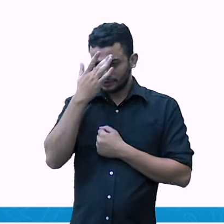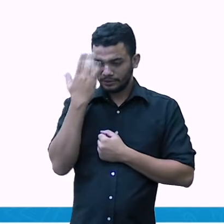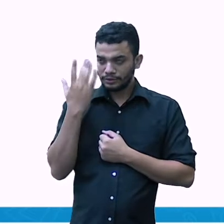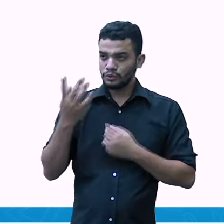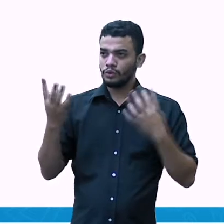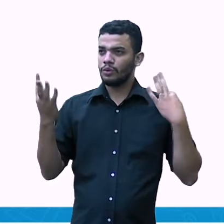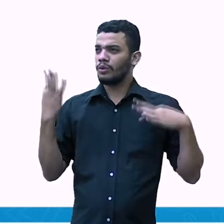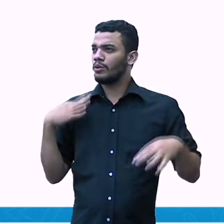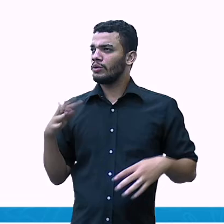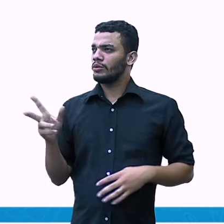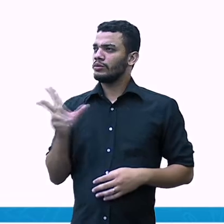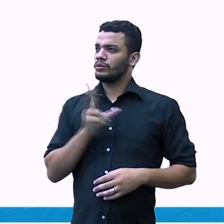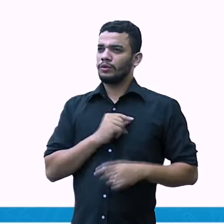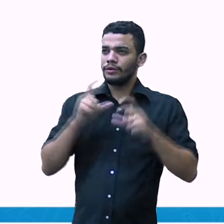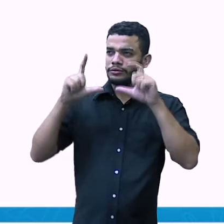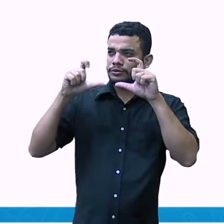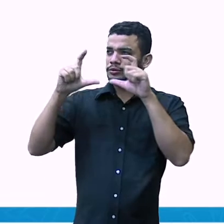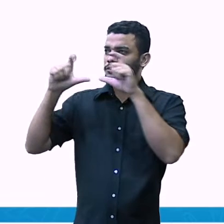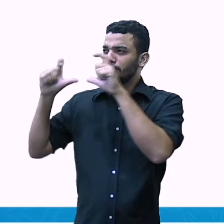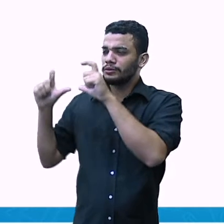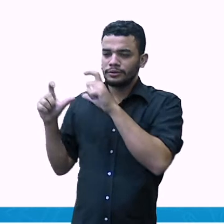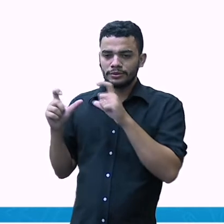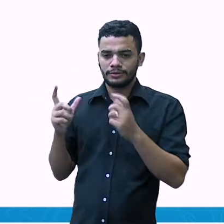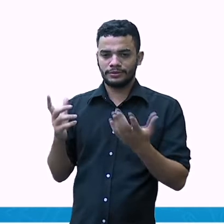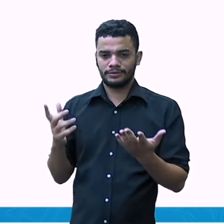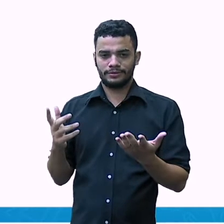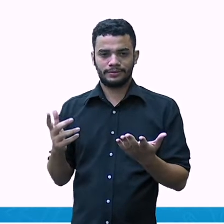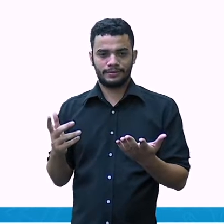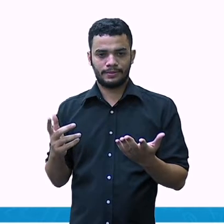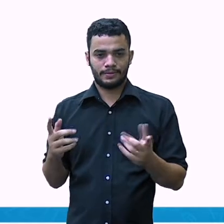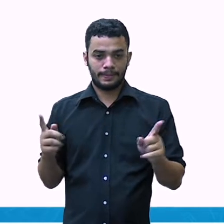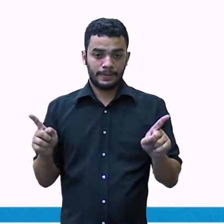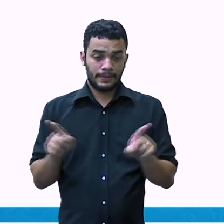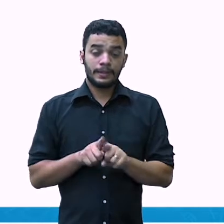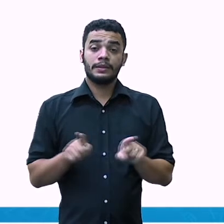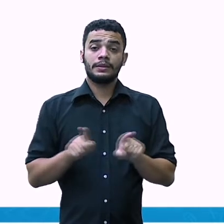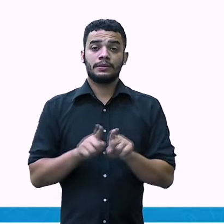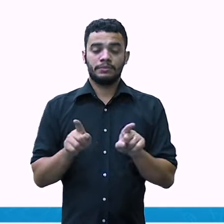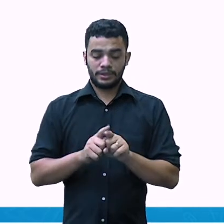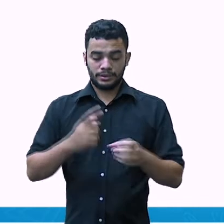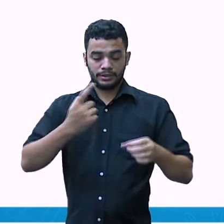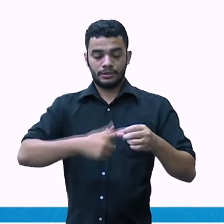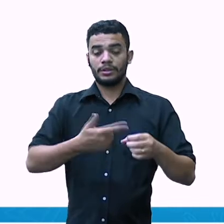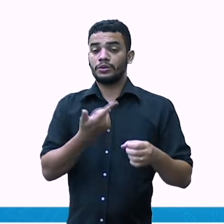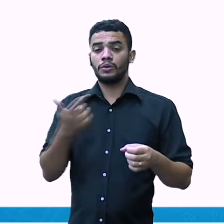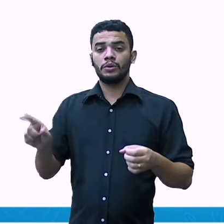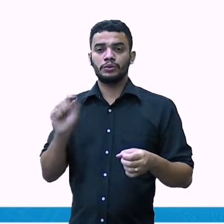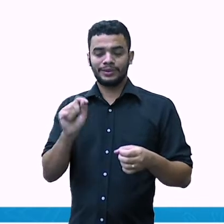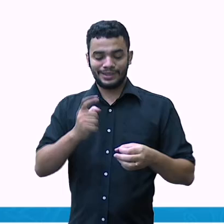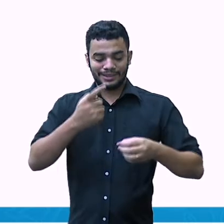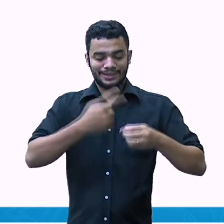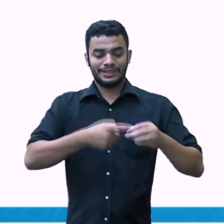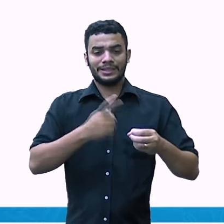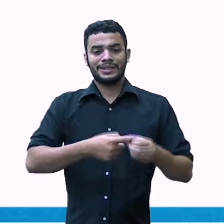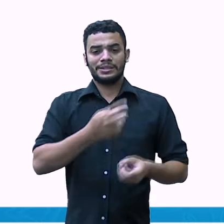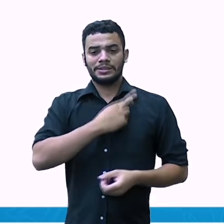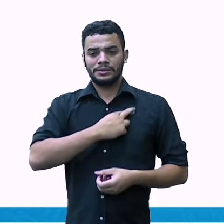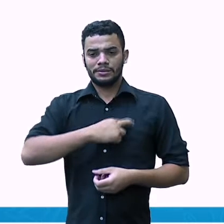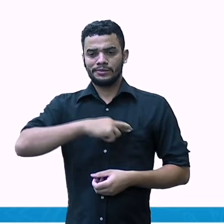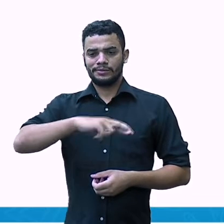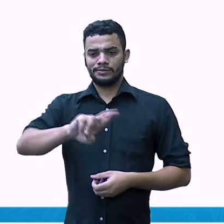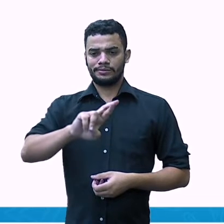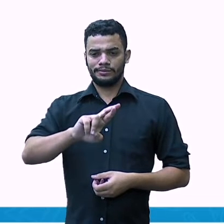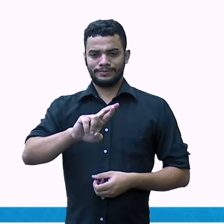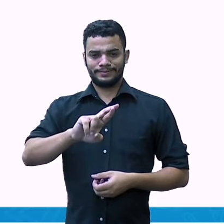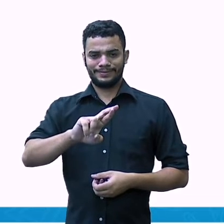turistas. Cidades religiosas são aquelas que se destacam por atrair fiéis de